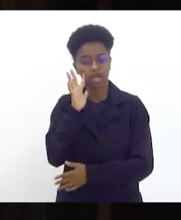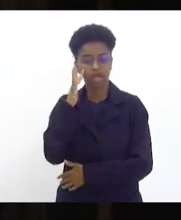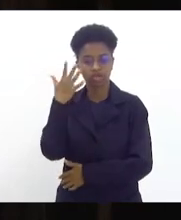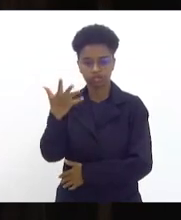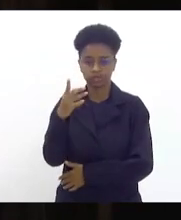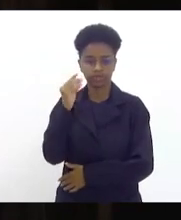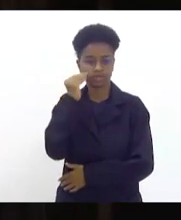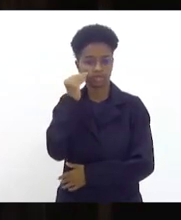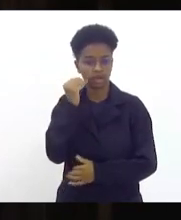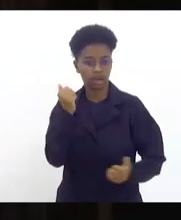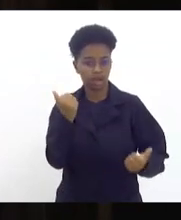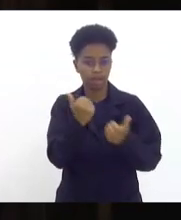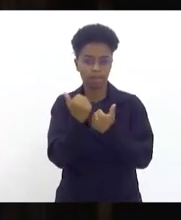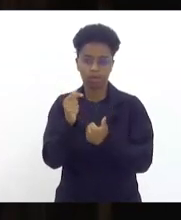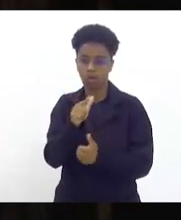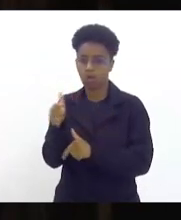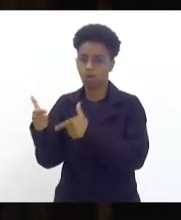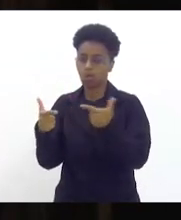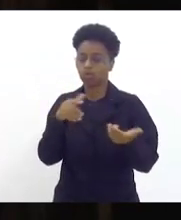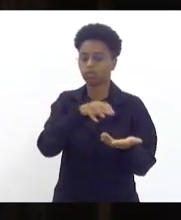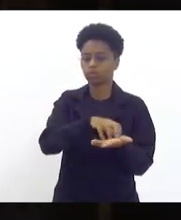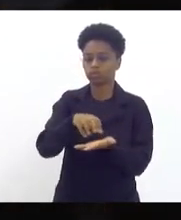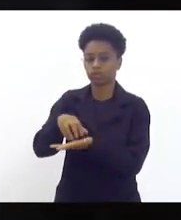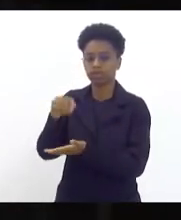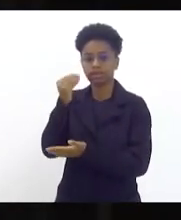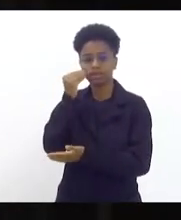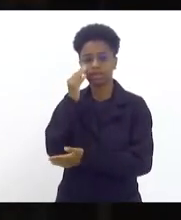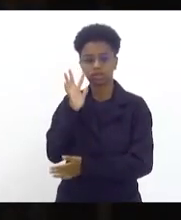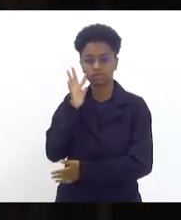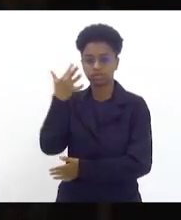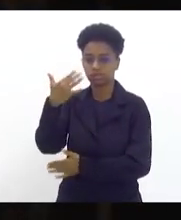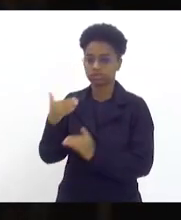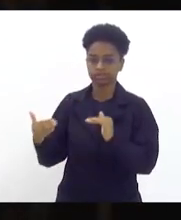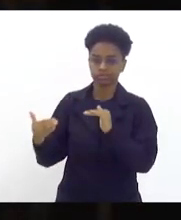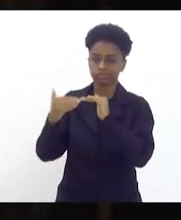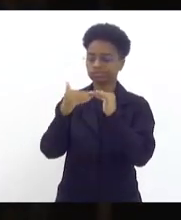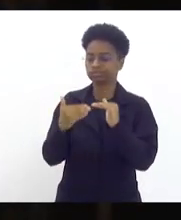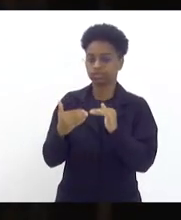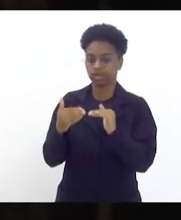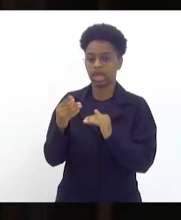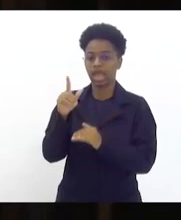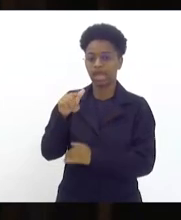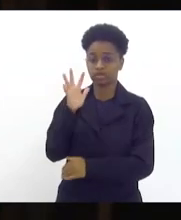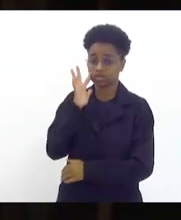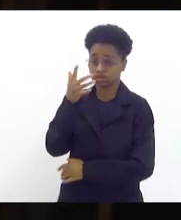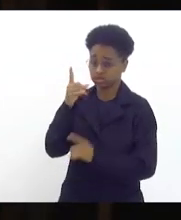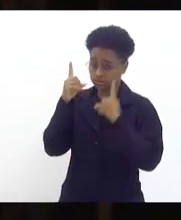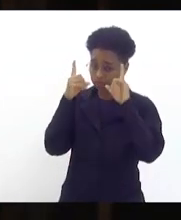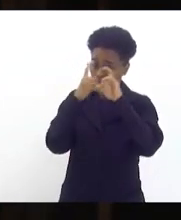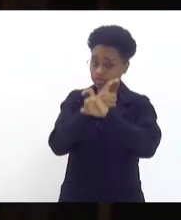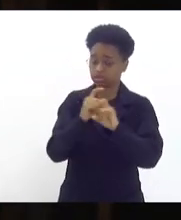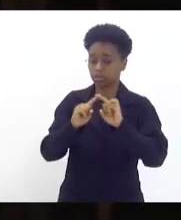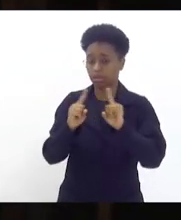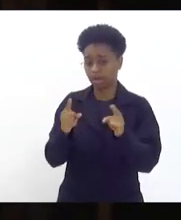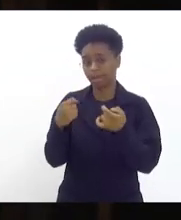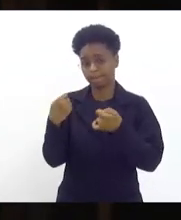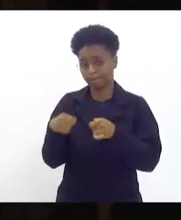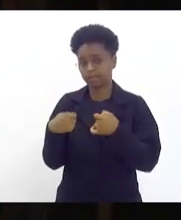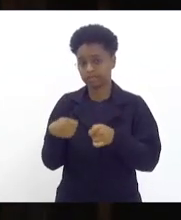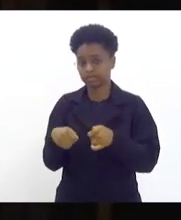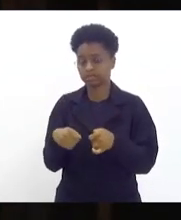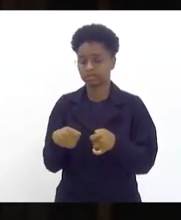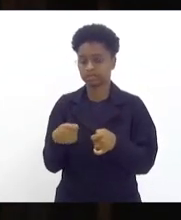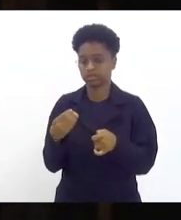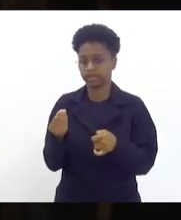auxiliar os demais jogos para chegar as soluções em comum que são seus soluções complexas mas que devem ser deve